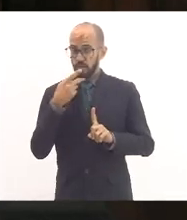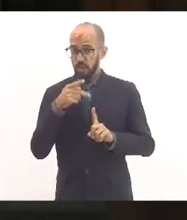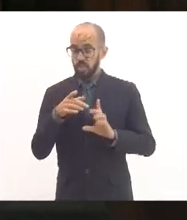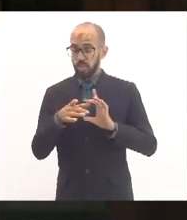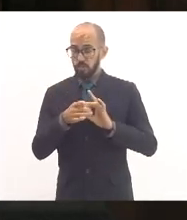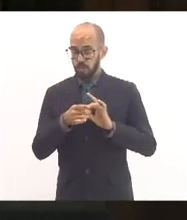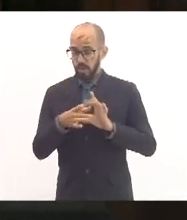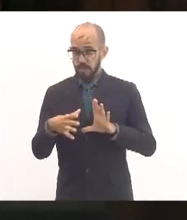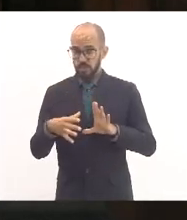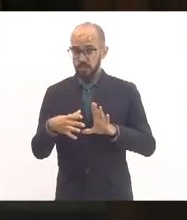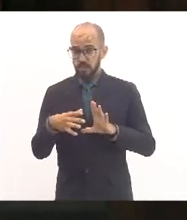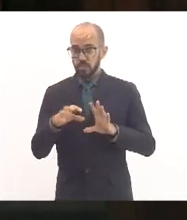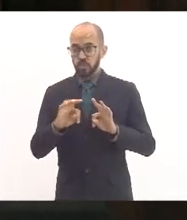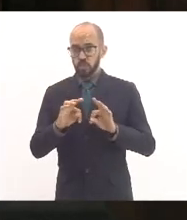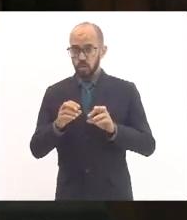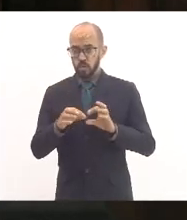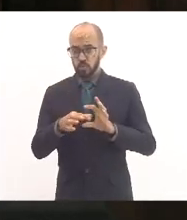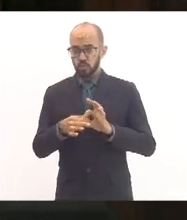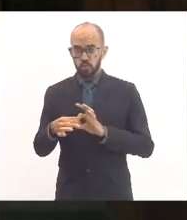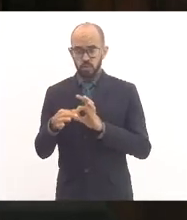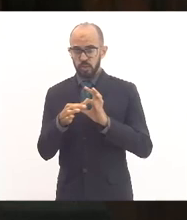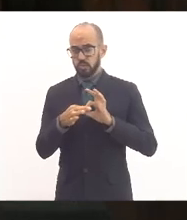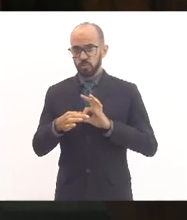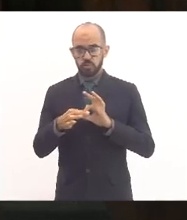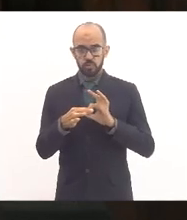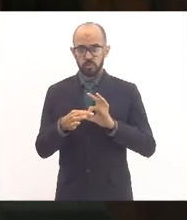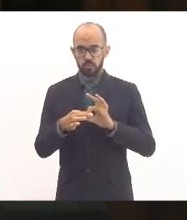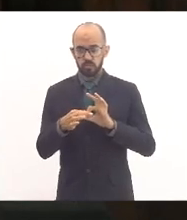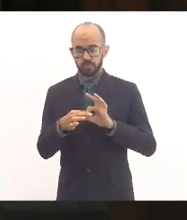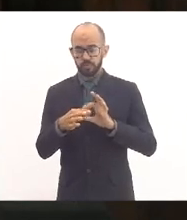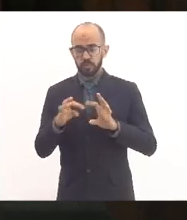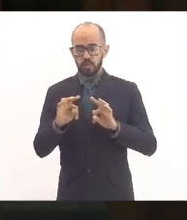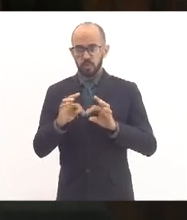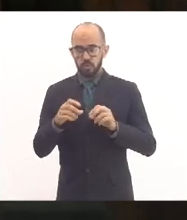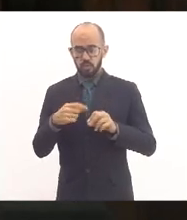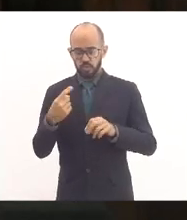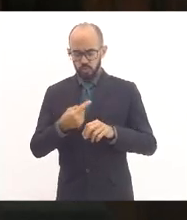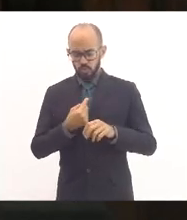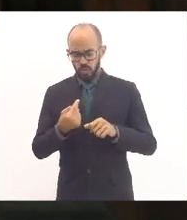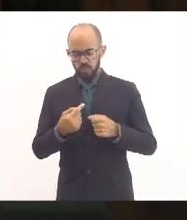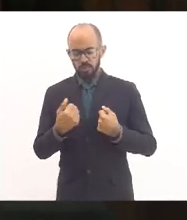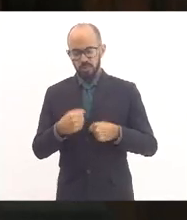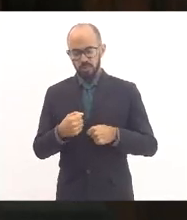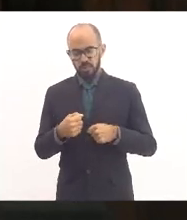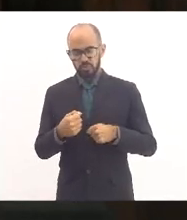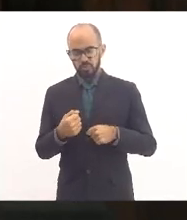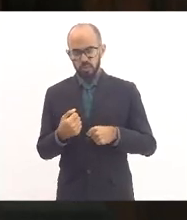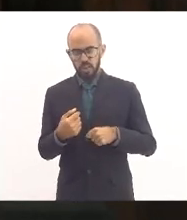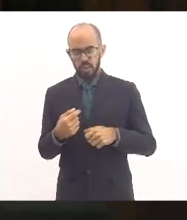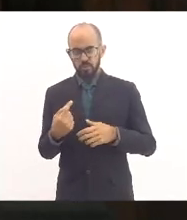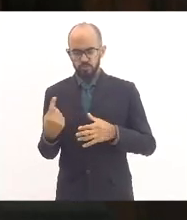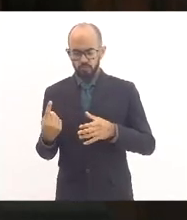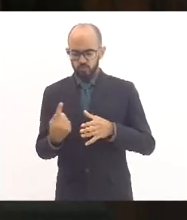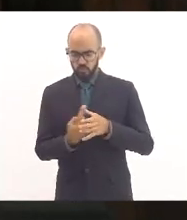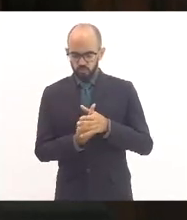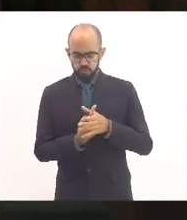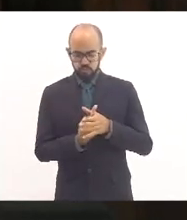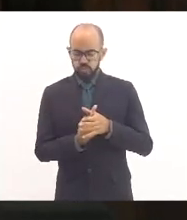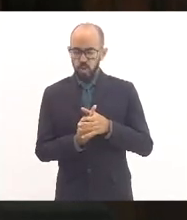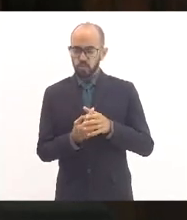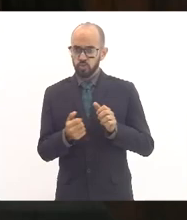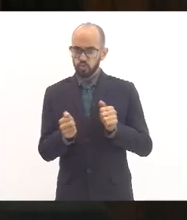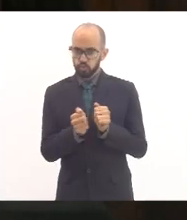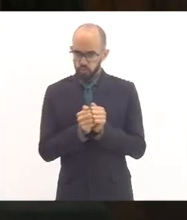em sermos todos é Unidos né onde Todos precisamos ser um só e aí aqui eu lanço uma